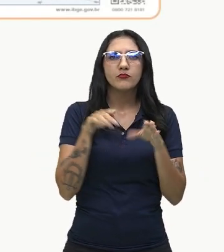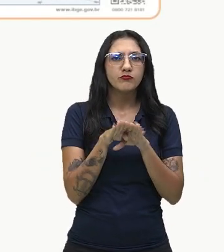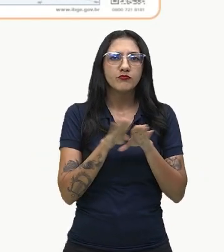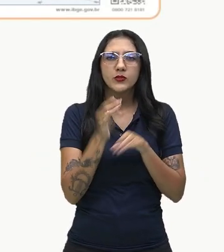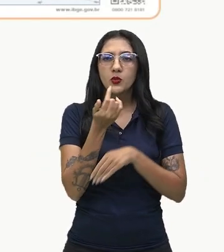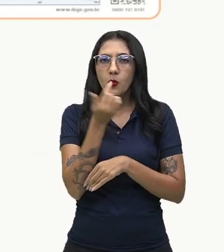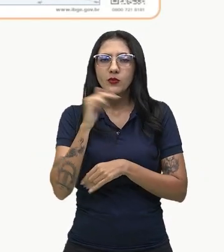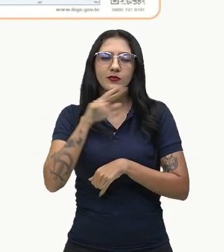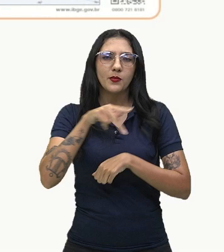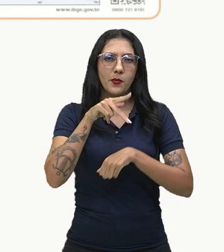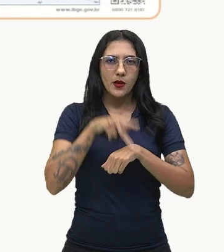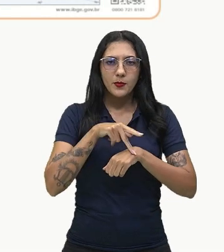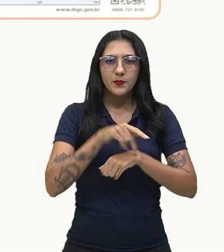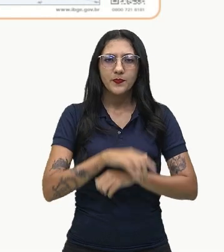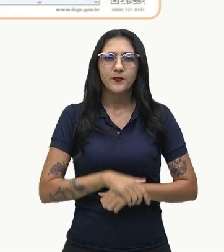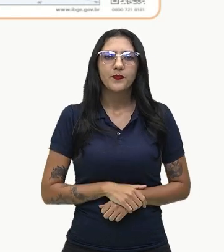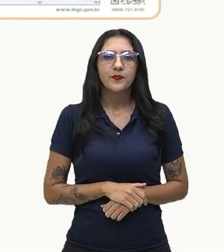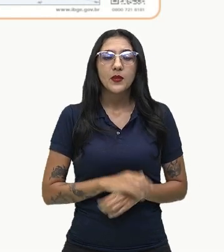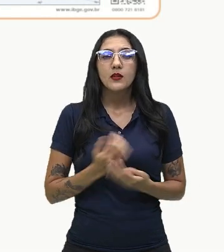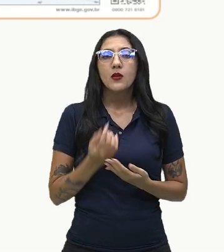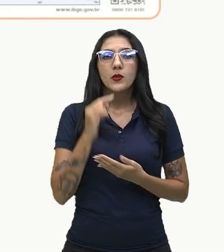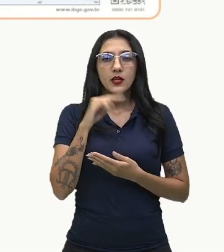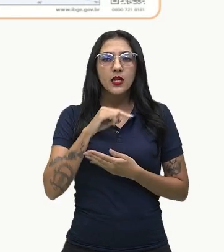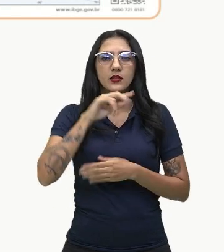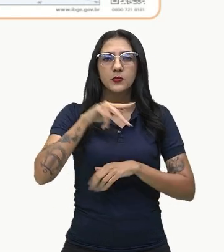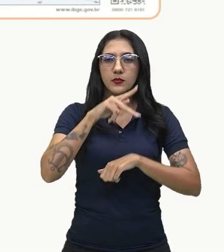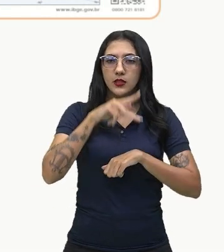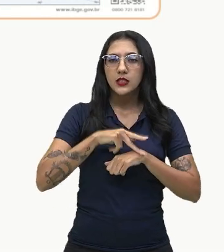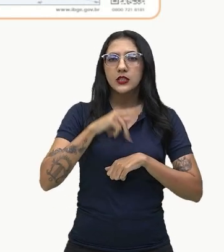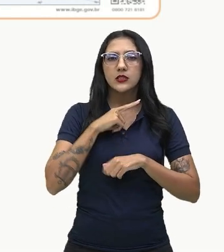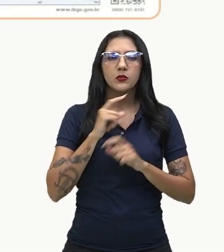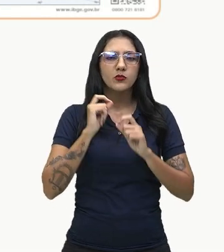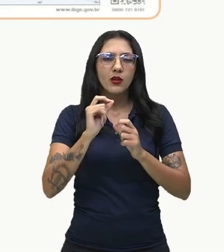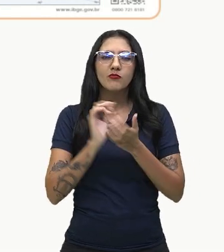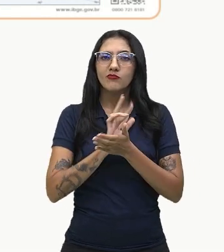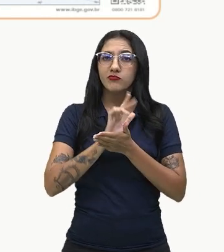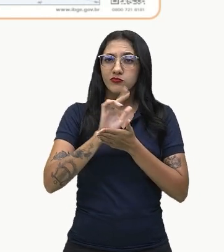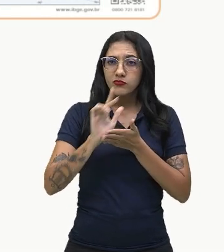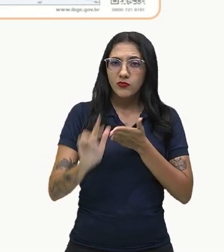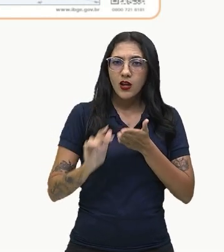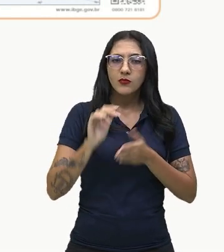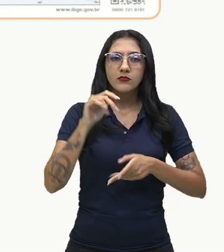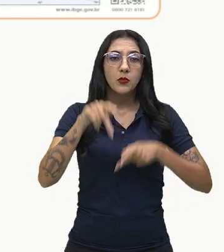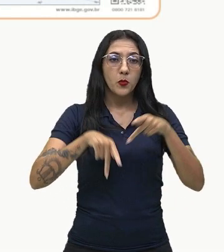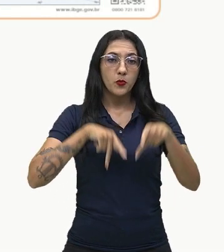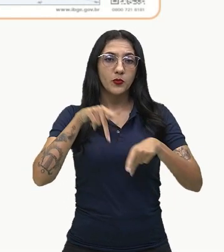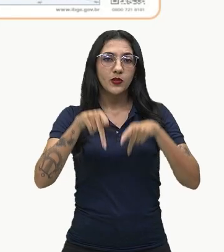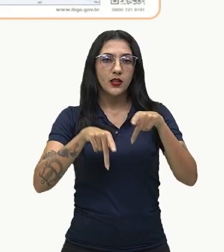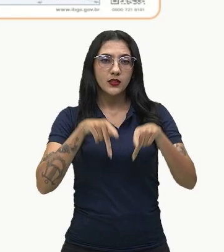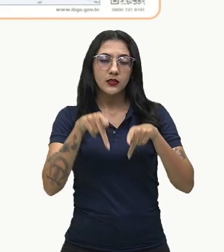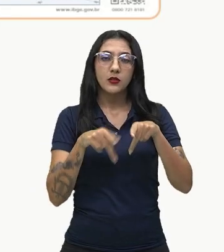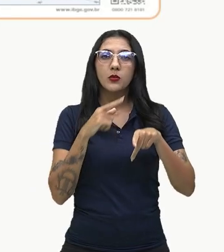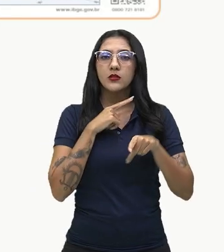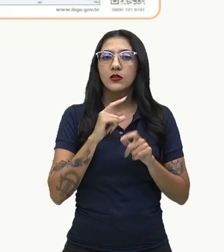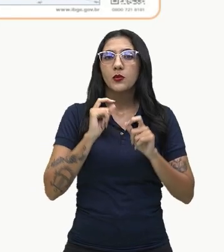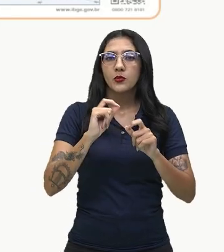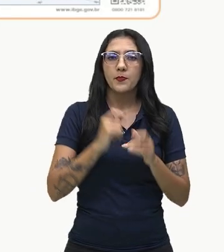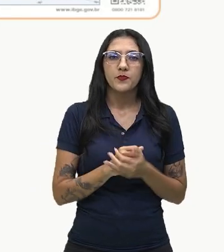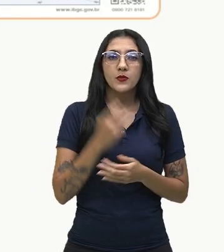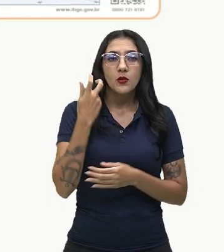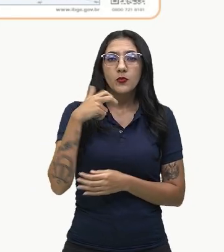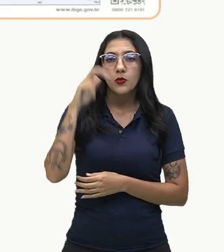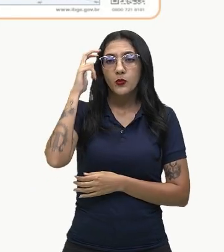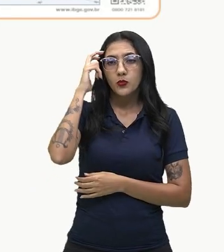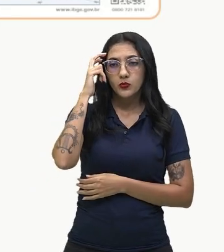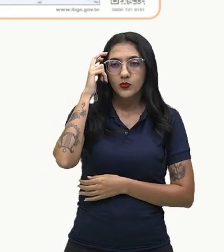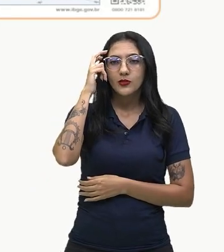delimitados. E esse país, ele vai ser habitado, né, aqui por uma população que tem o quê? Uma